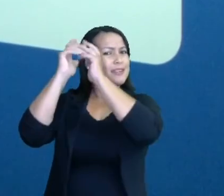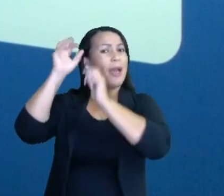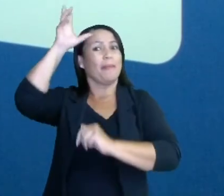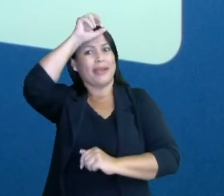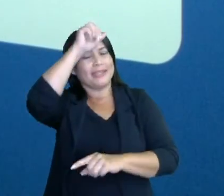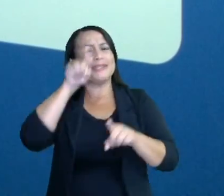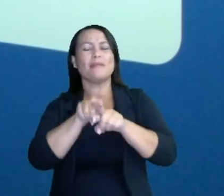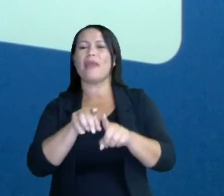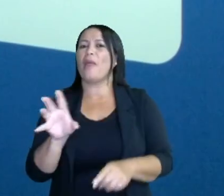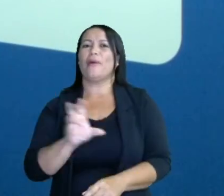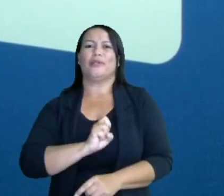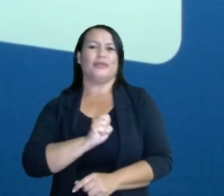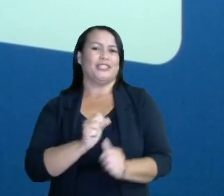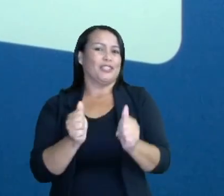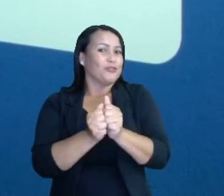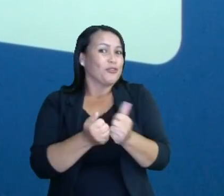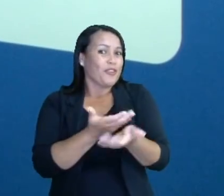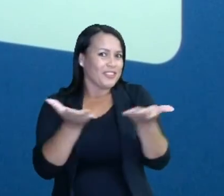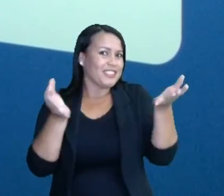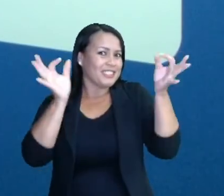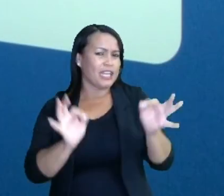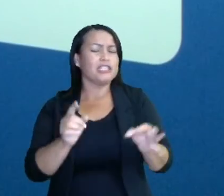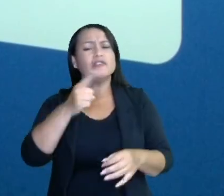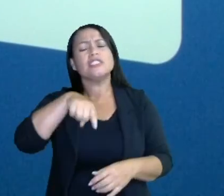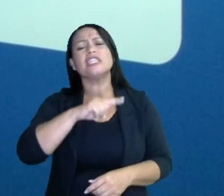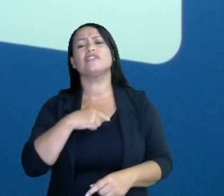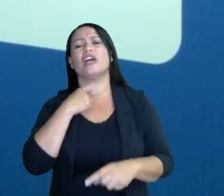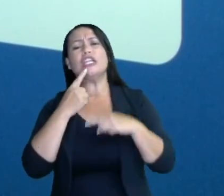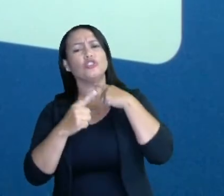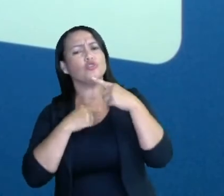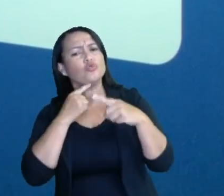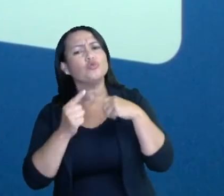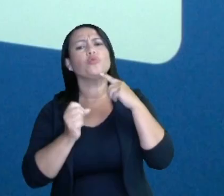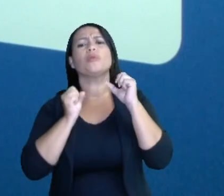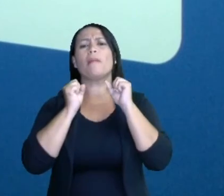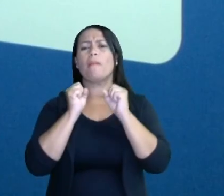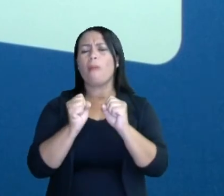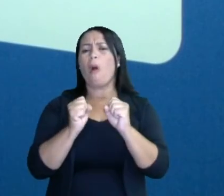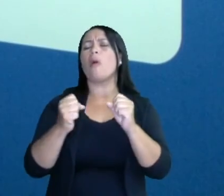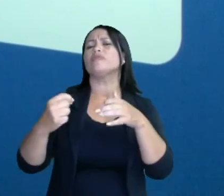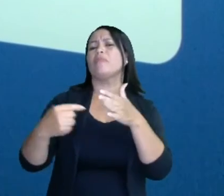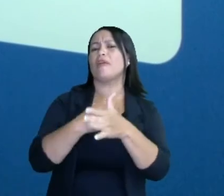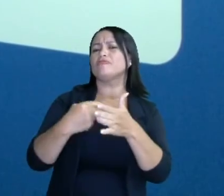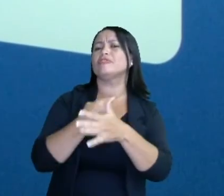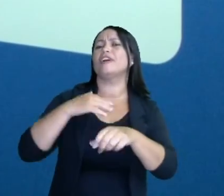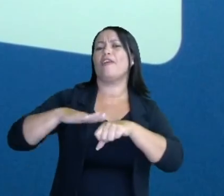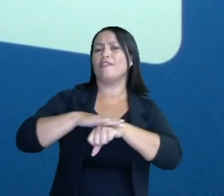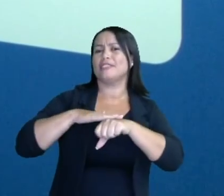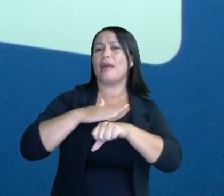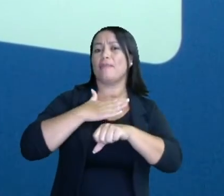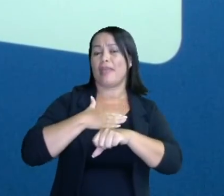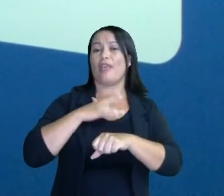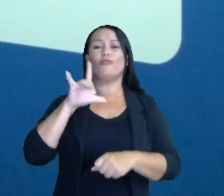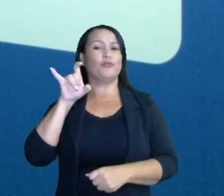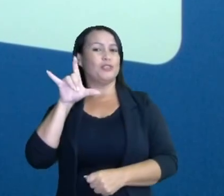Eu adorei estar aqui com vocês, tá certo? E se vocês tiverem mais dúvidas, quiserem conversar comigo,